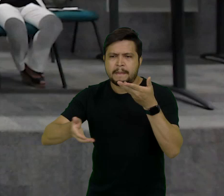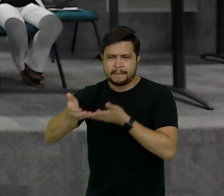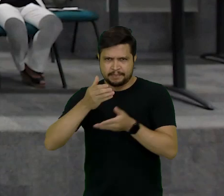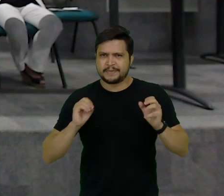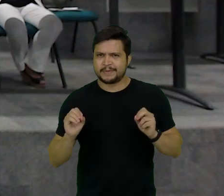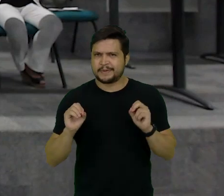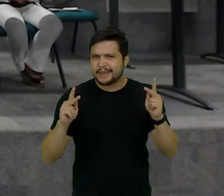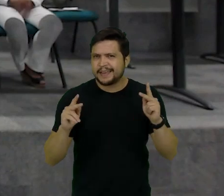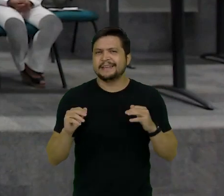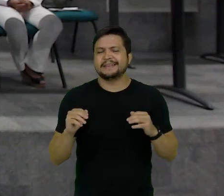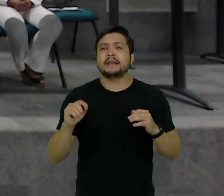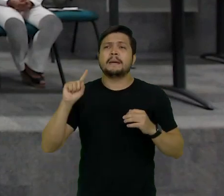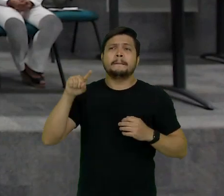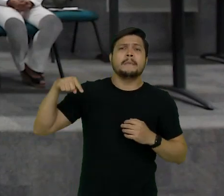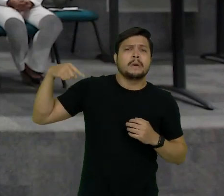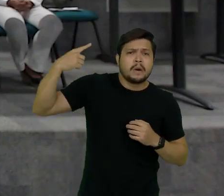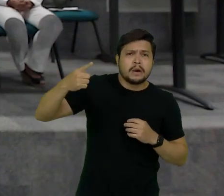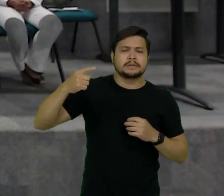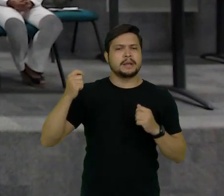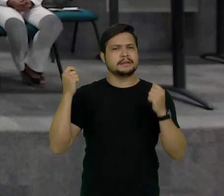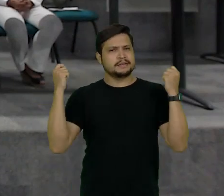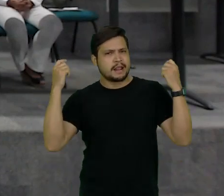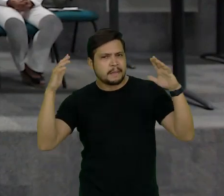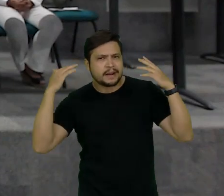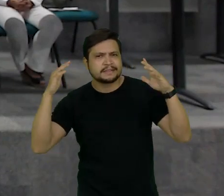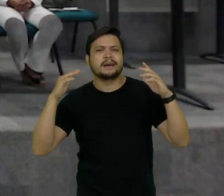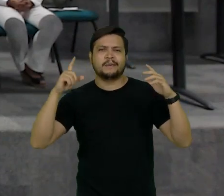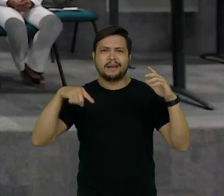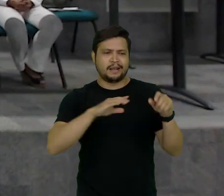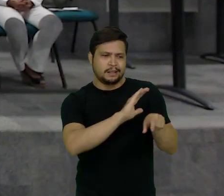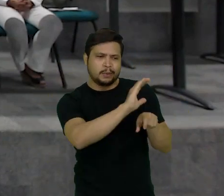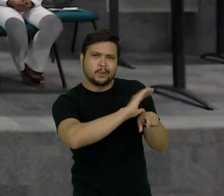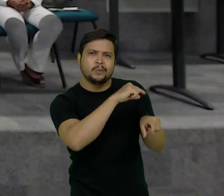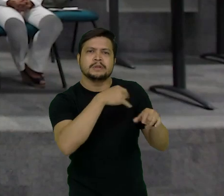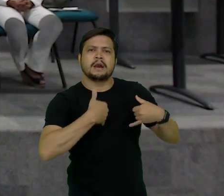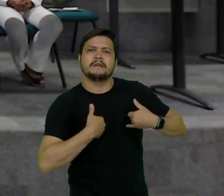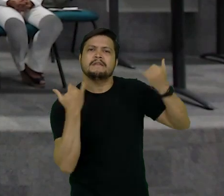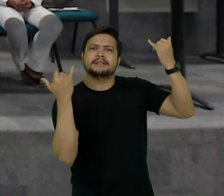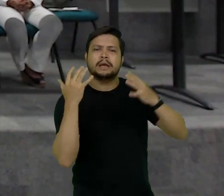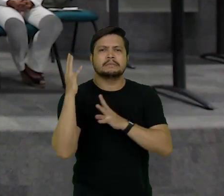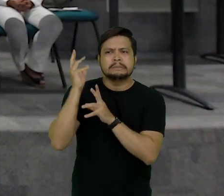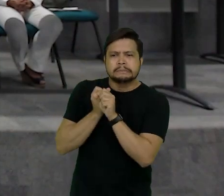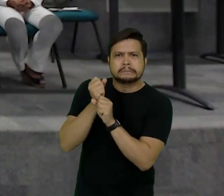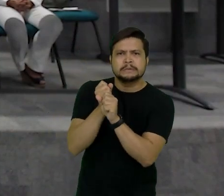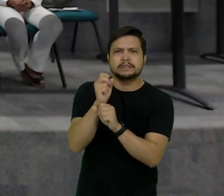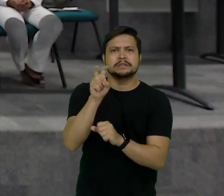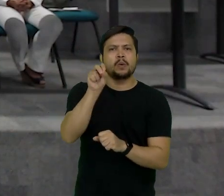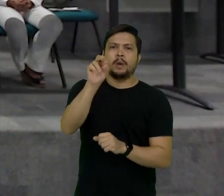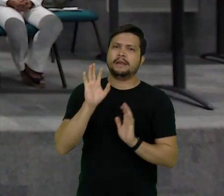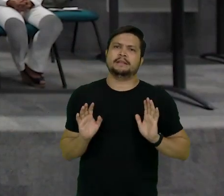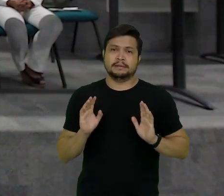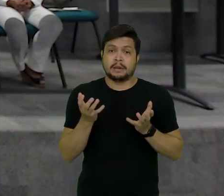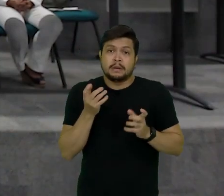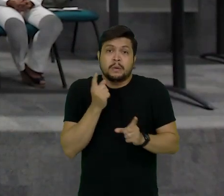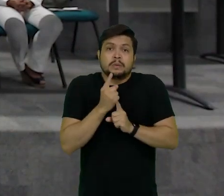mundo aqui na próxima celebração, que vai ser o Jubileu de Ouro, né? Nos 50 anos do curso de zootecnia.